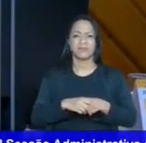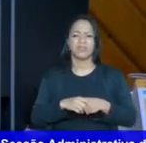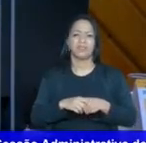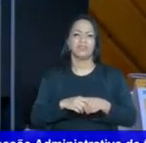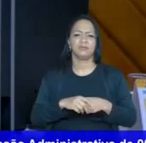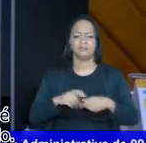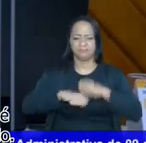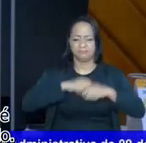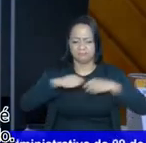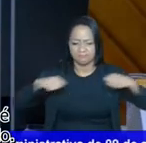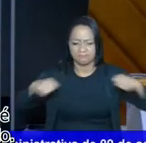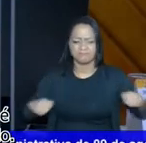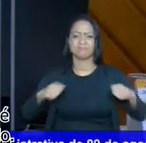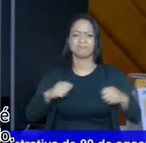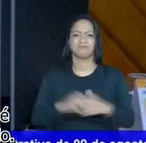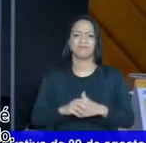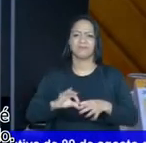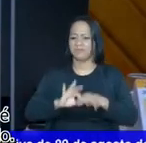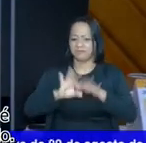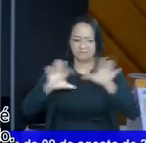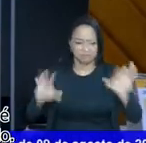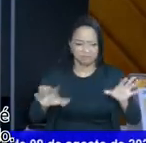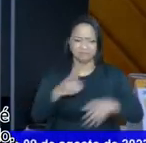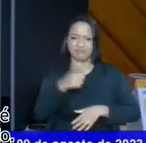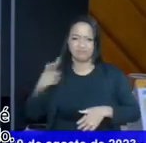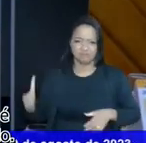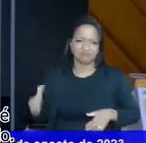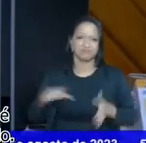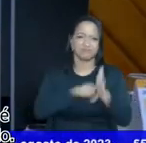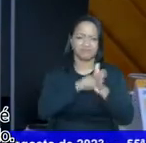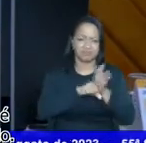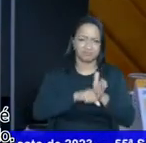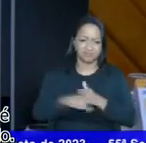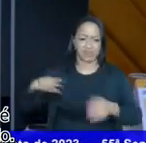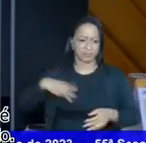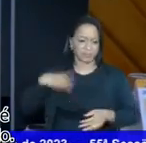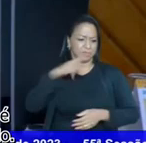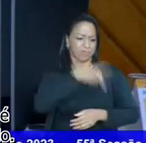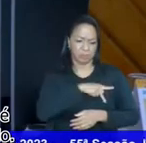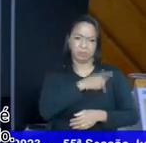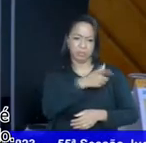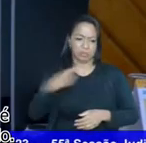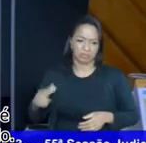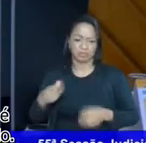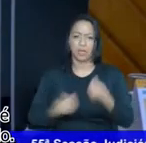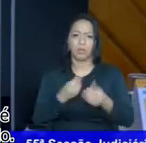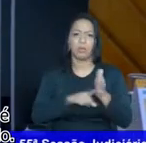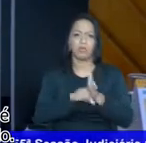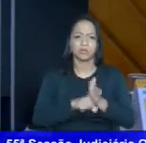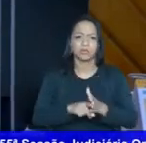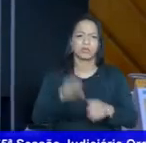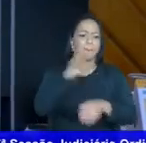titular, de quem tem o dever de fiscalizar a eleição, que é o Ministério Público Eleitoral, e de proteger o